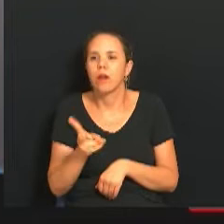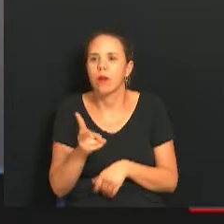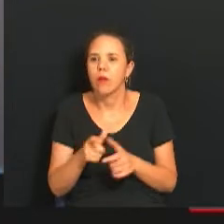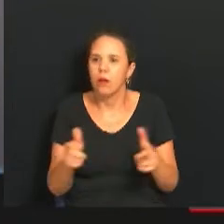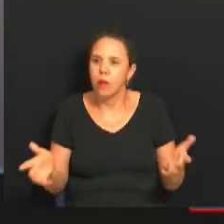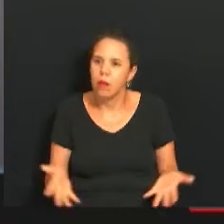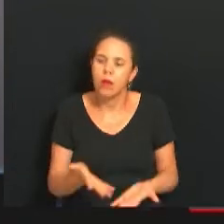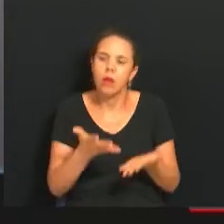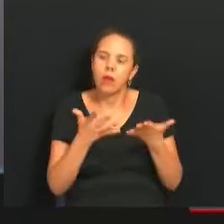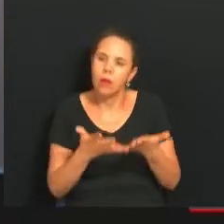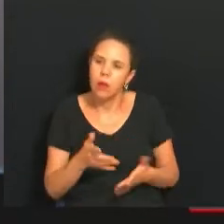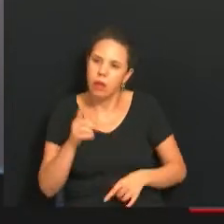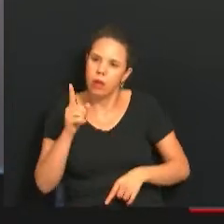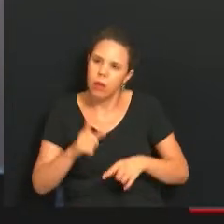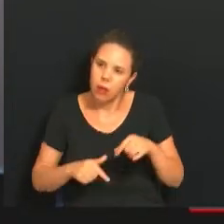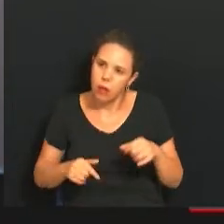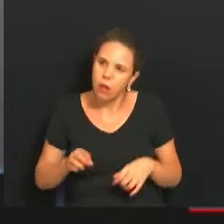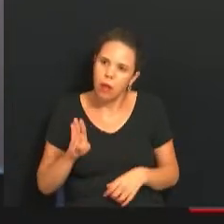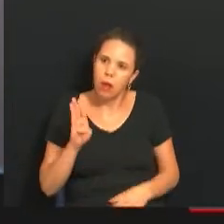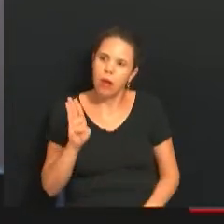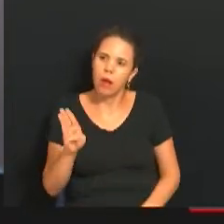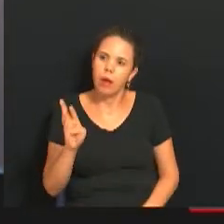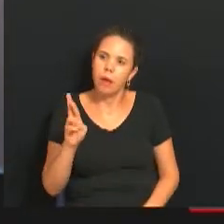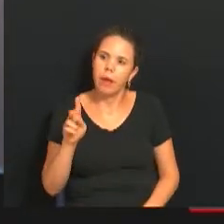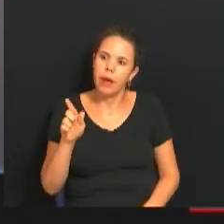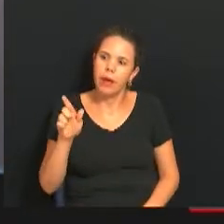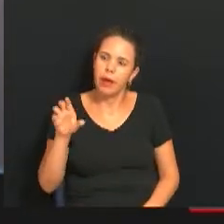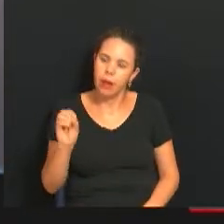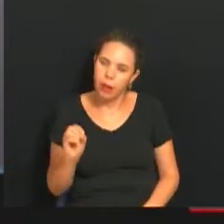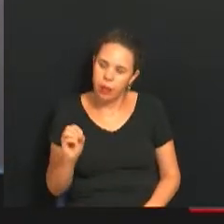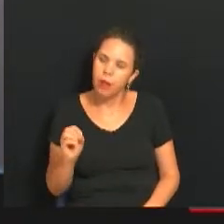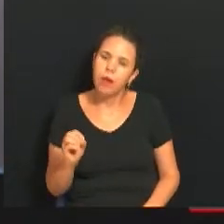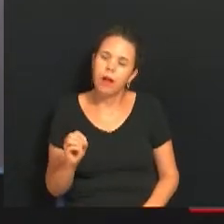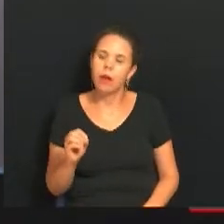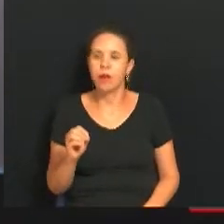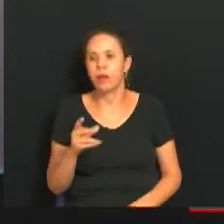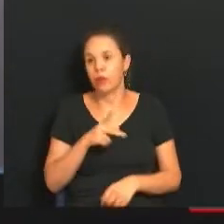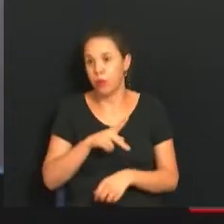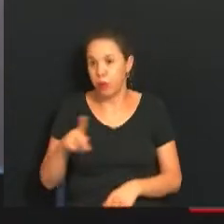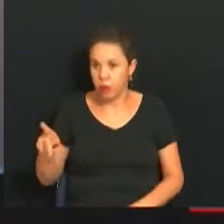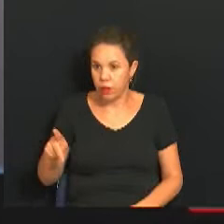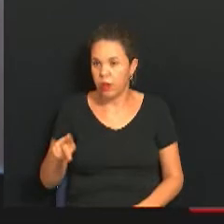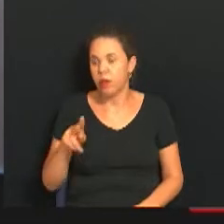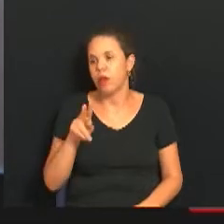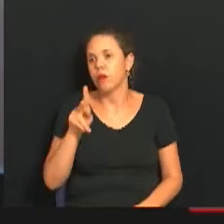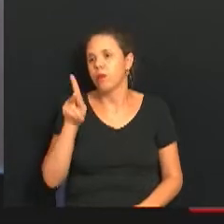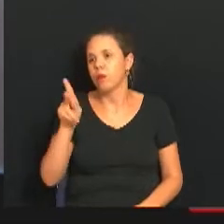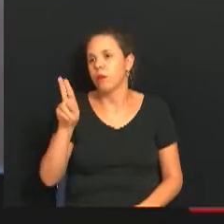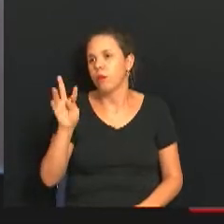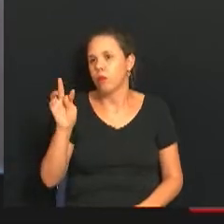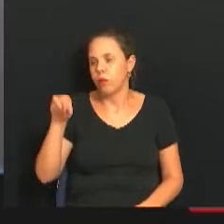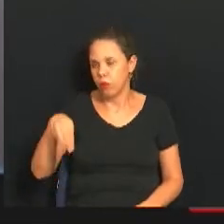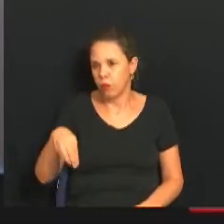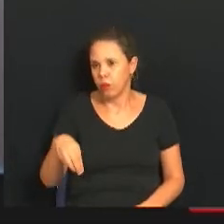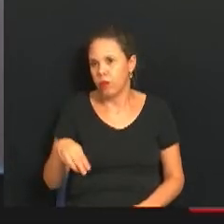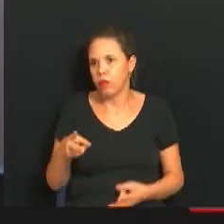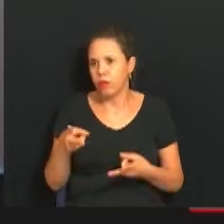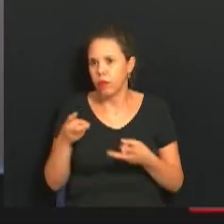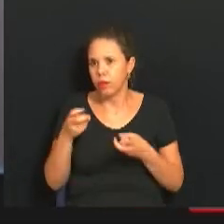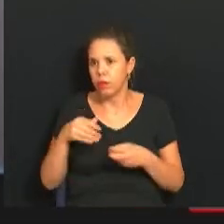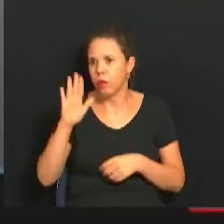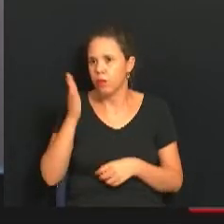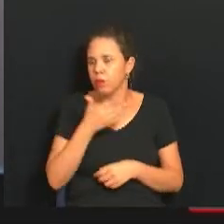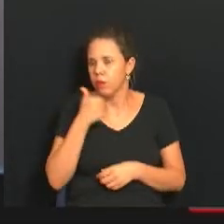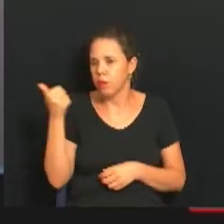provedora de material bélico, e o Vladimir Putin, a partir de 2007, observa na indústria bélica justamente um dos melhores